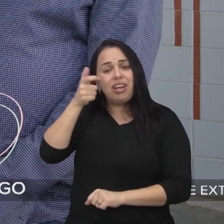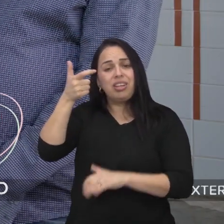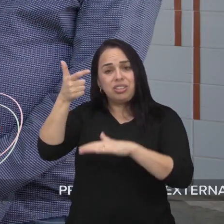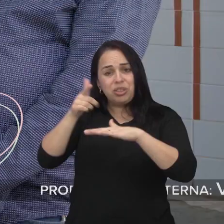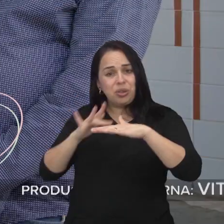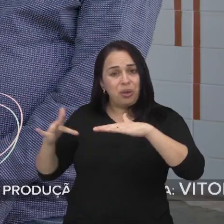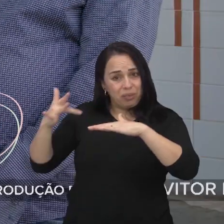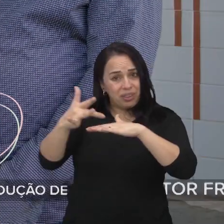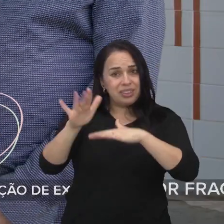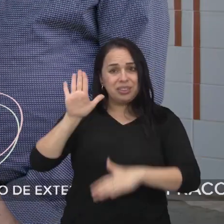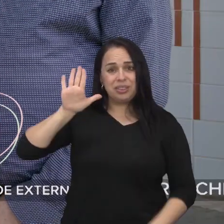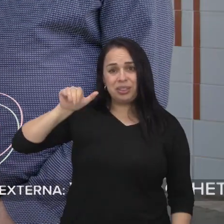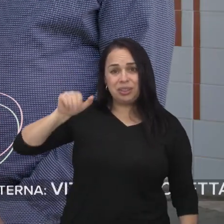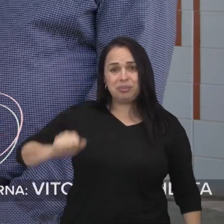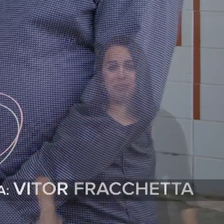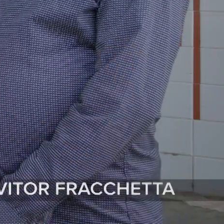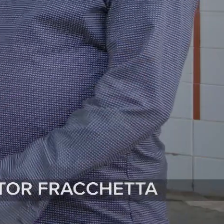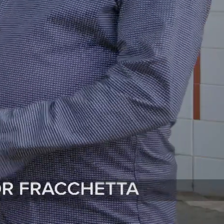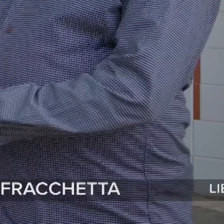redes sociais. Tchau, tchau!